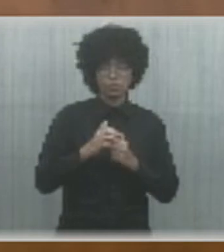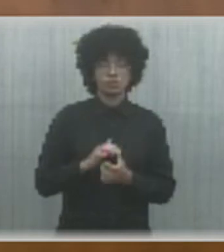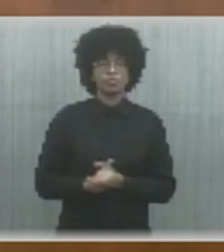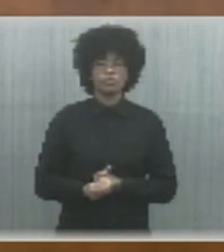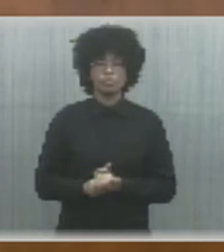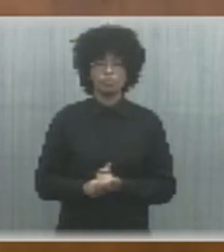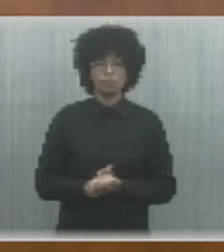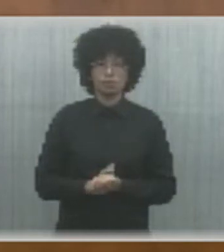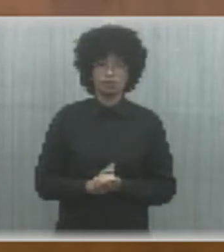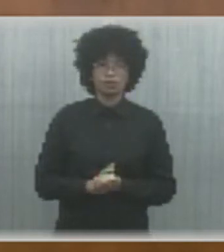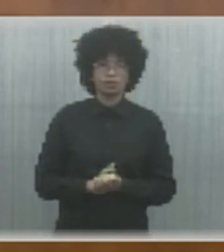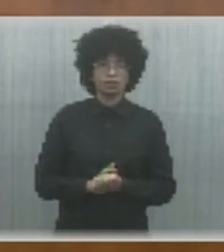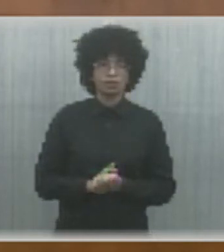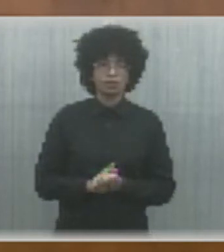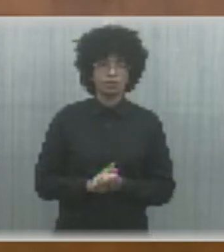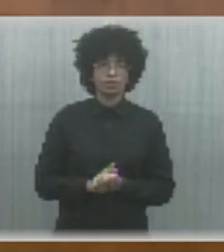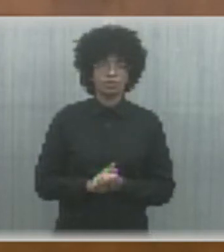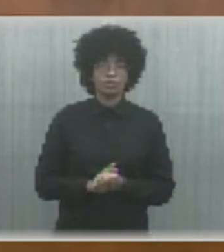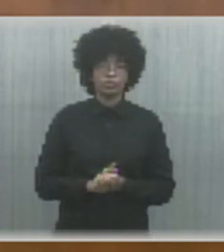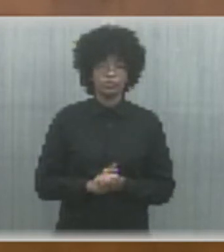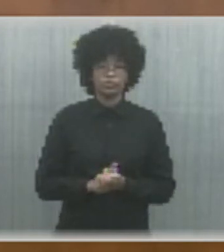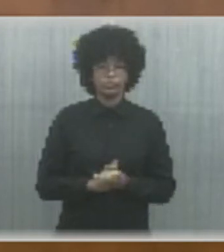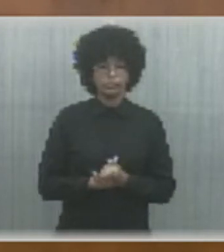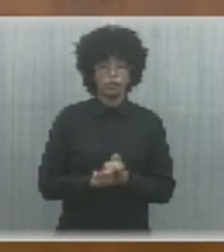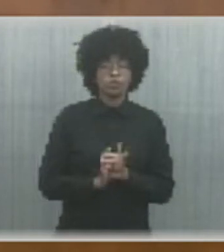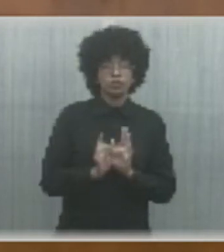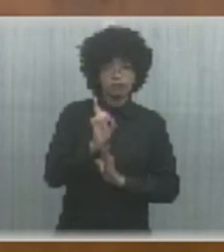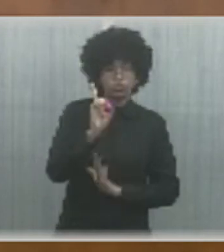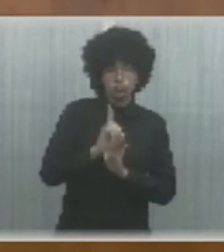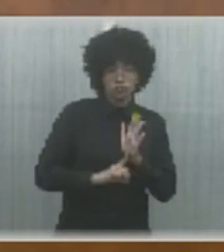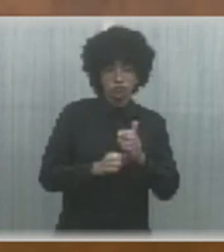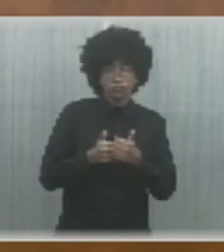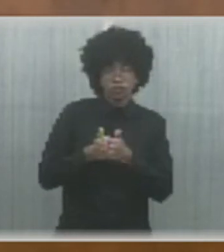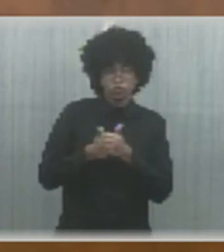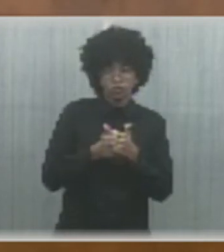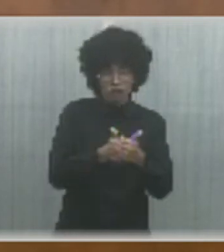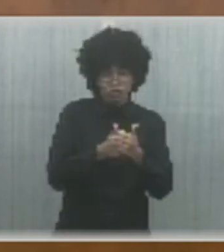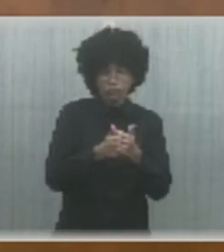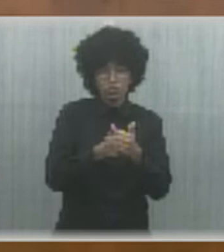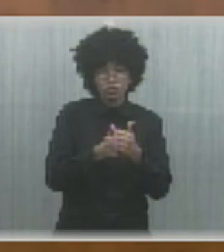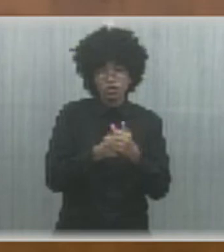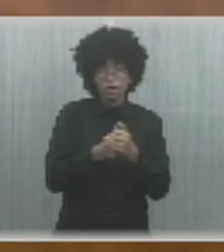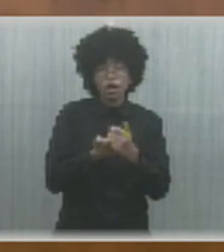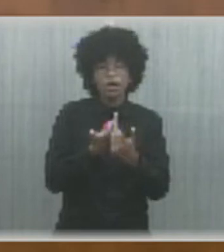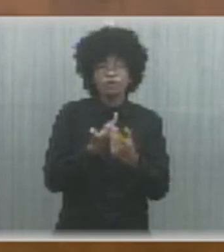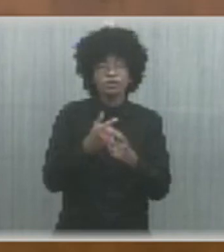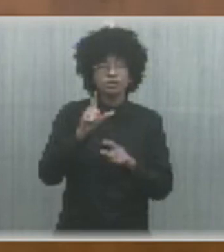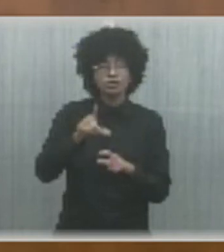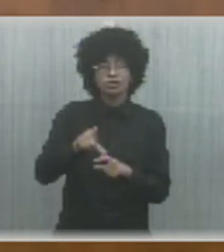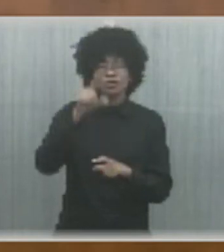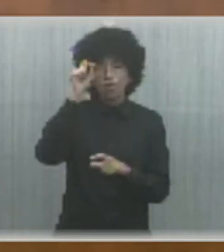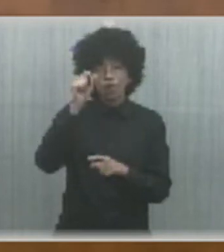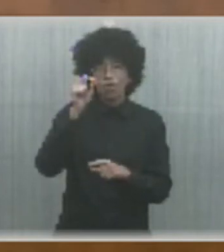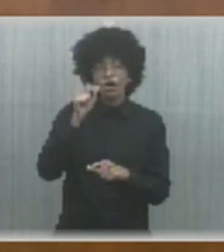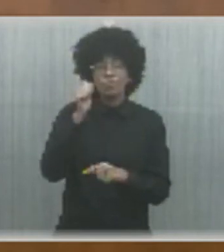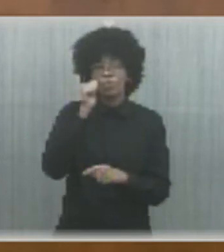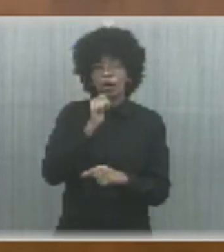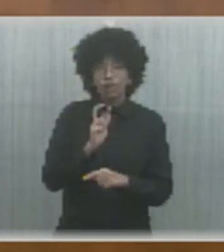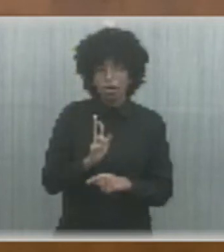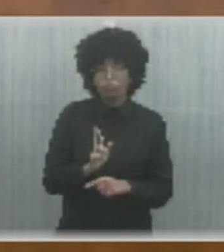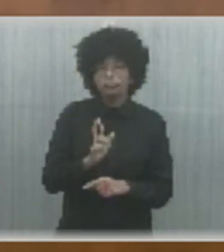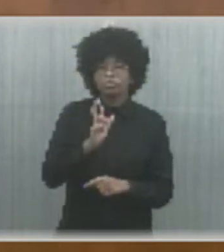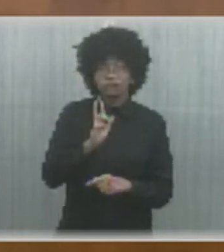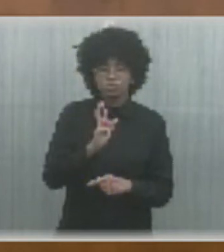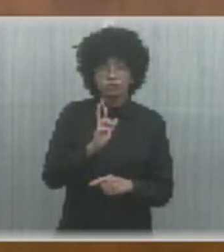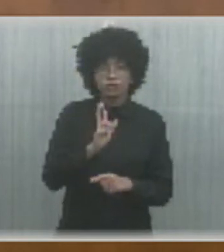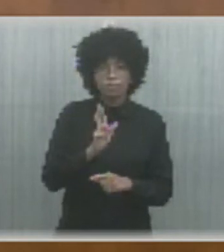ela diz o seguinte, a condição de assistente indicada pelo partoriente, fica